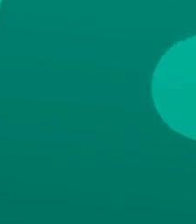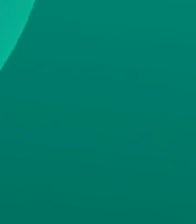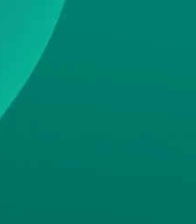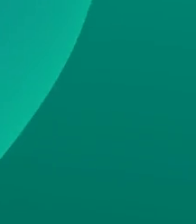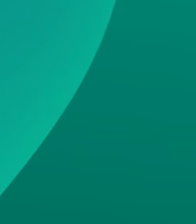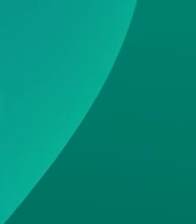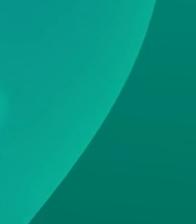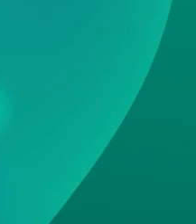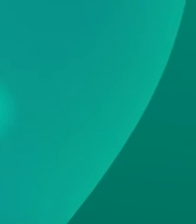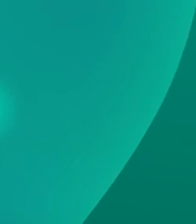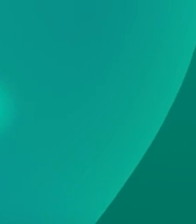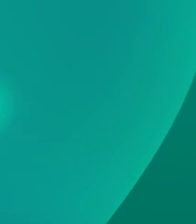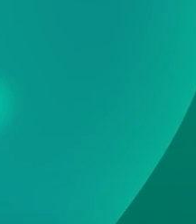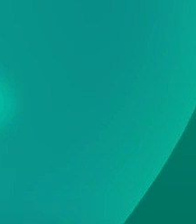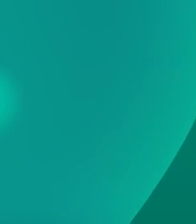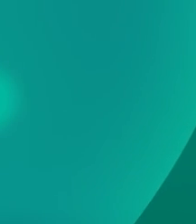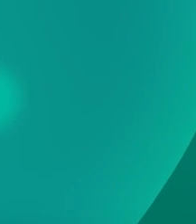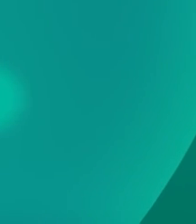Música